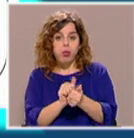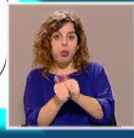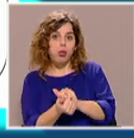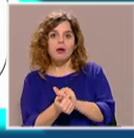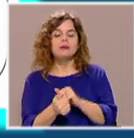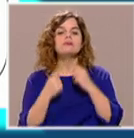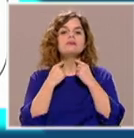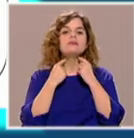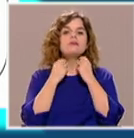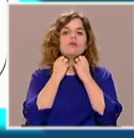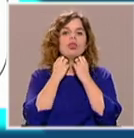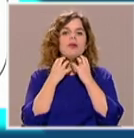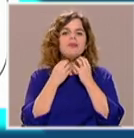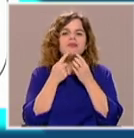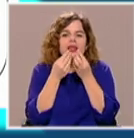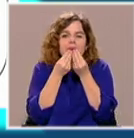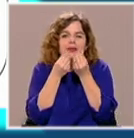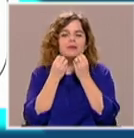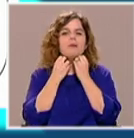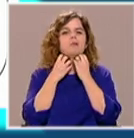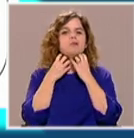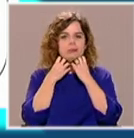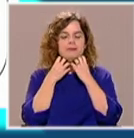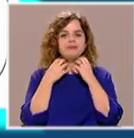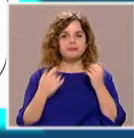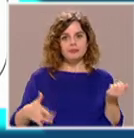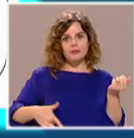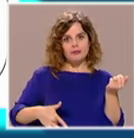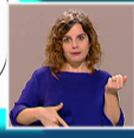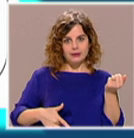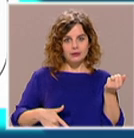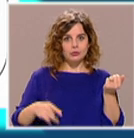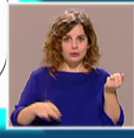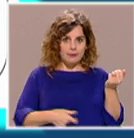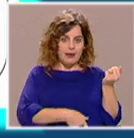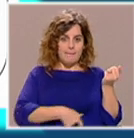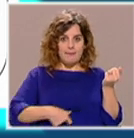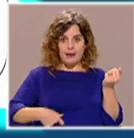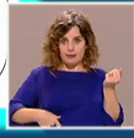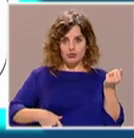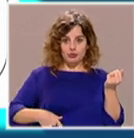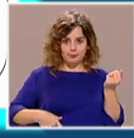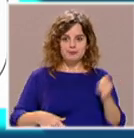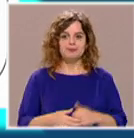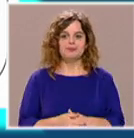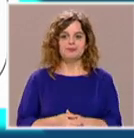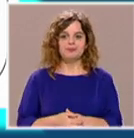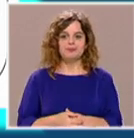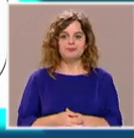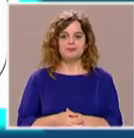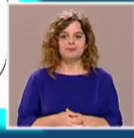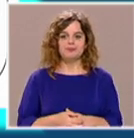salivares, como se devem lembrar, o fígado e o pâncreas. Ora bem, então, vamos